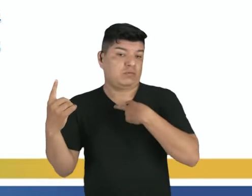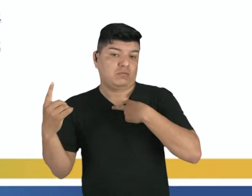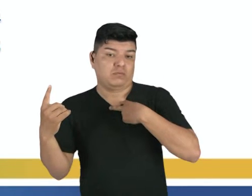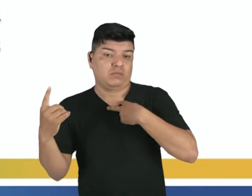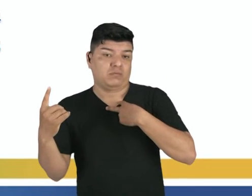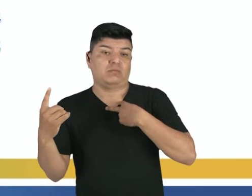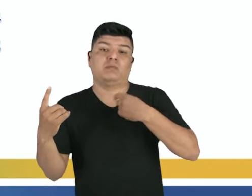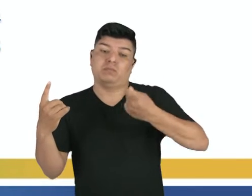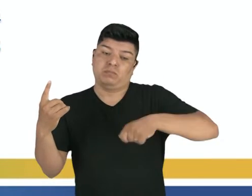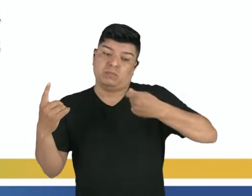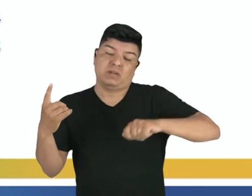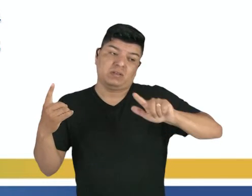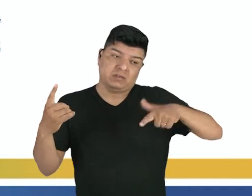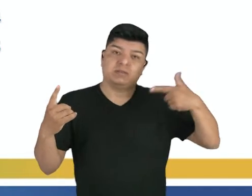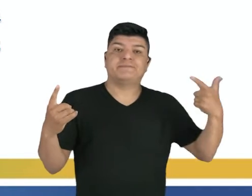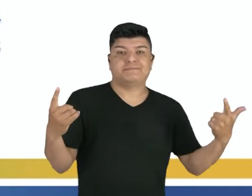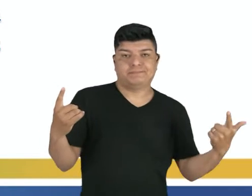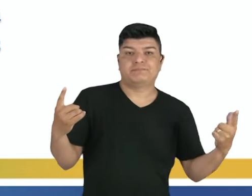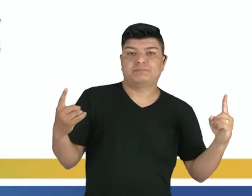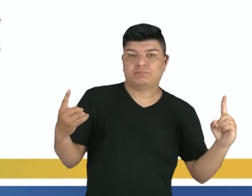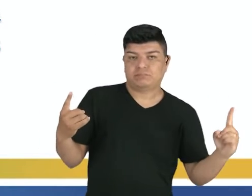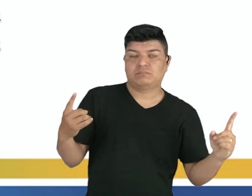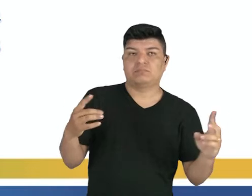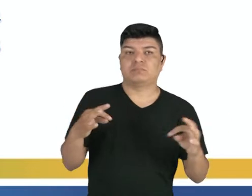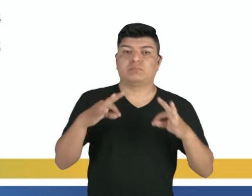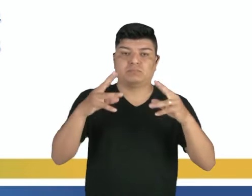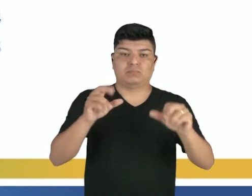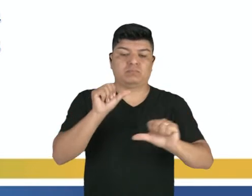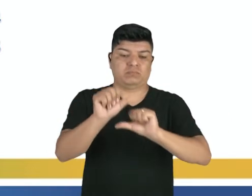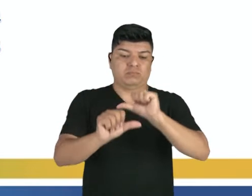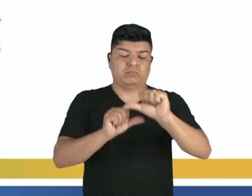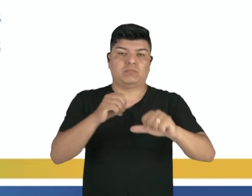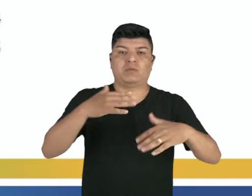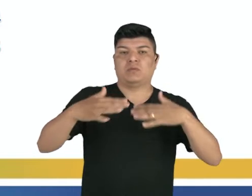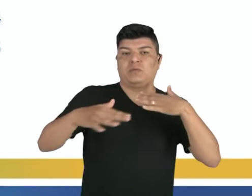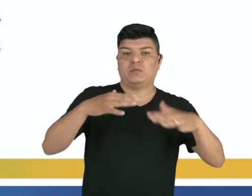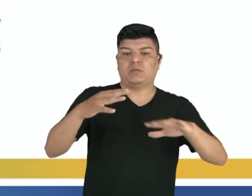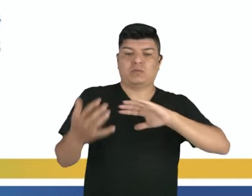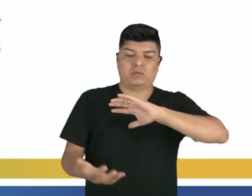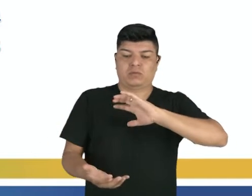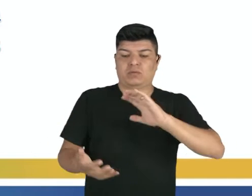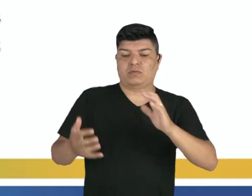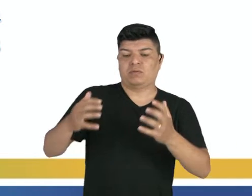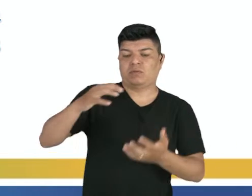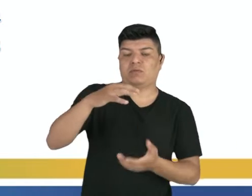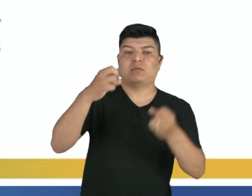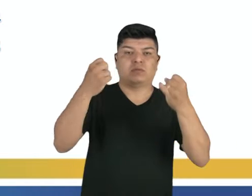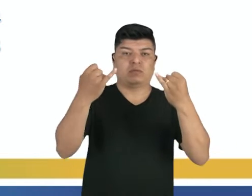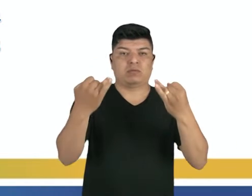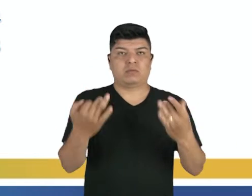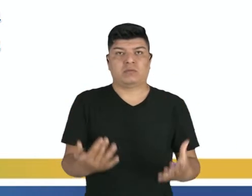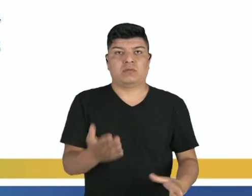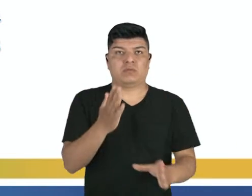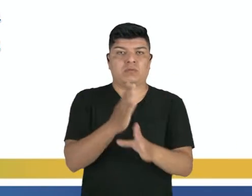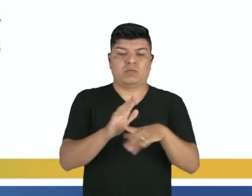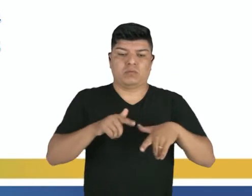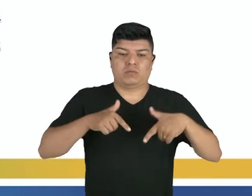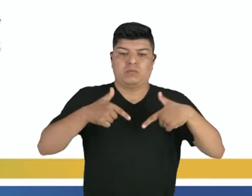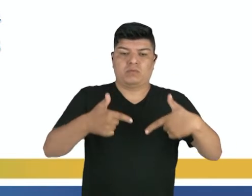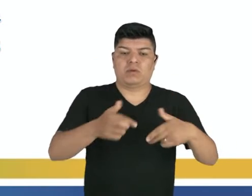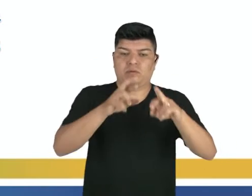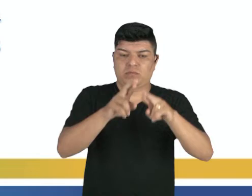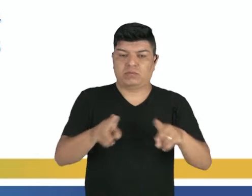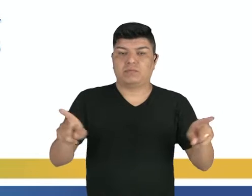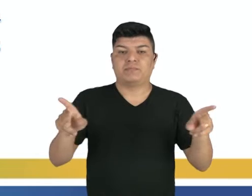o outro. Todo movimento, toda mudança, toda transformação são explicáveis pela luta dos